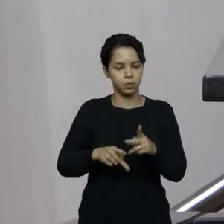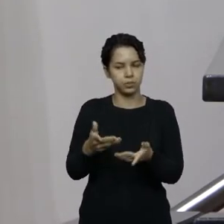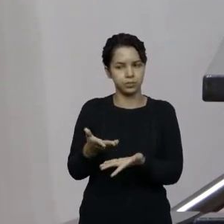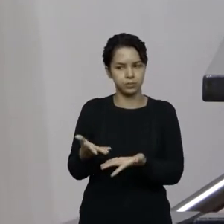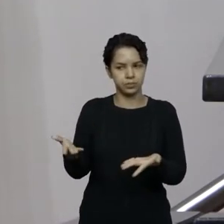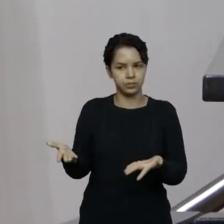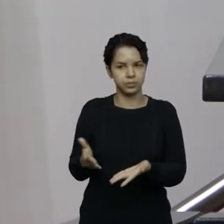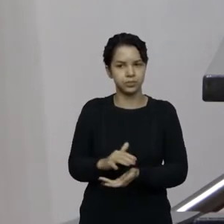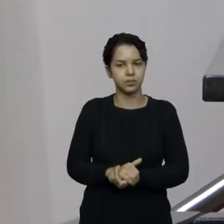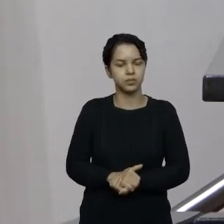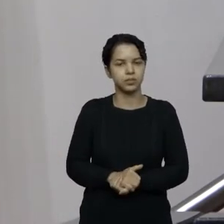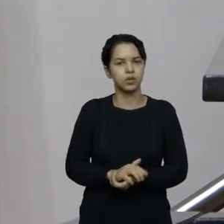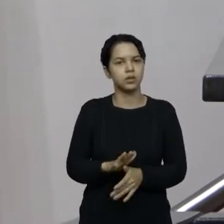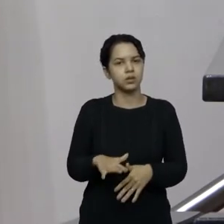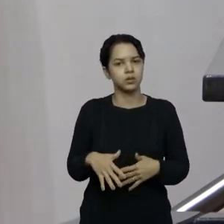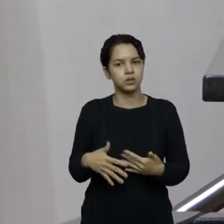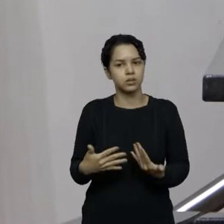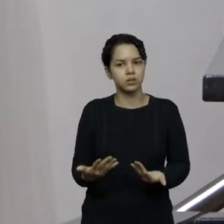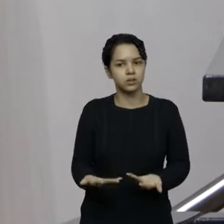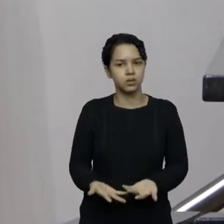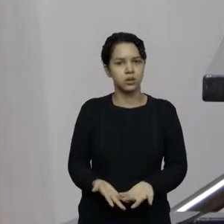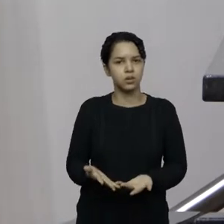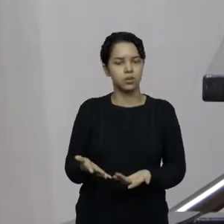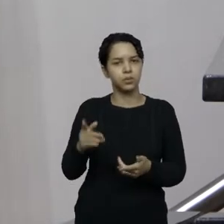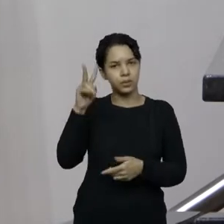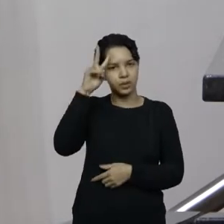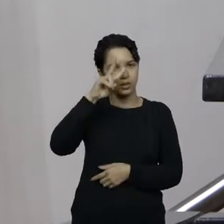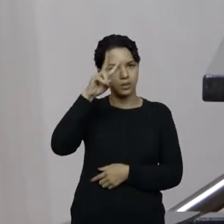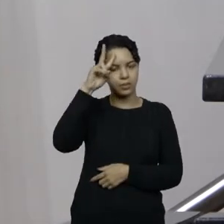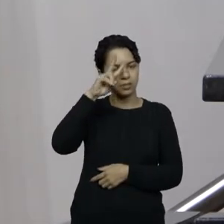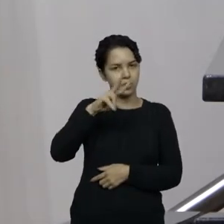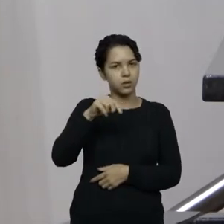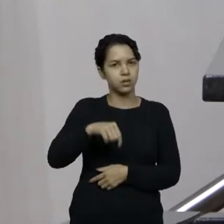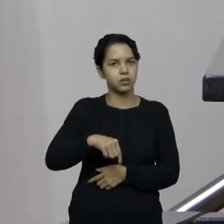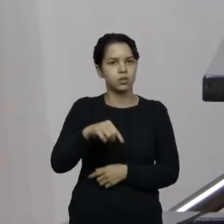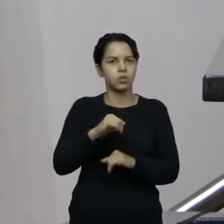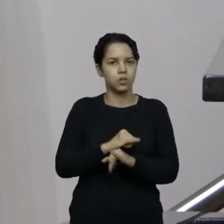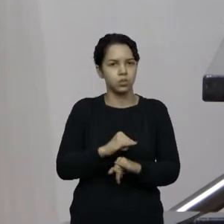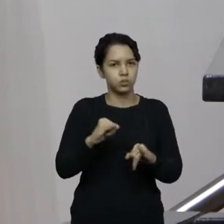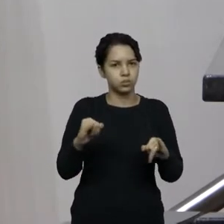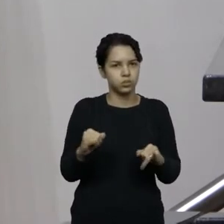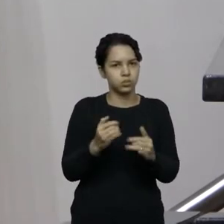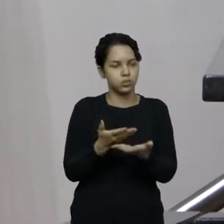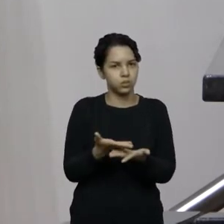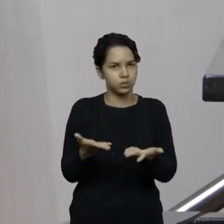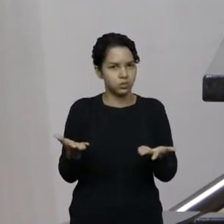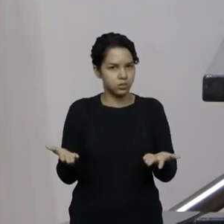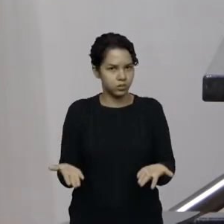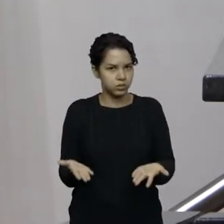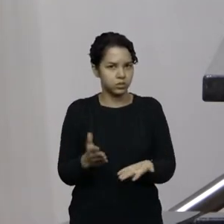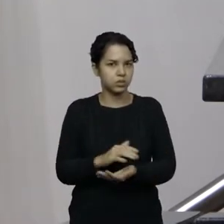então transmitir aqui o nosso reconhecimento da e da importância